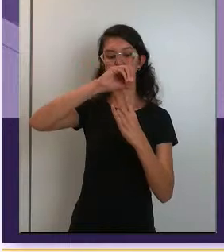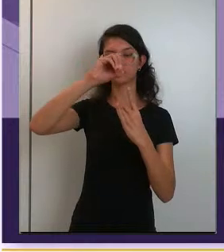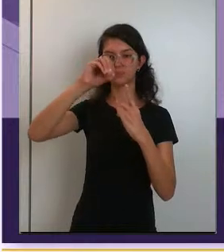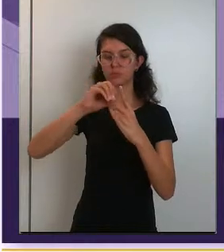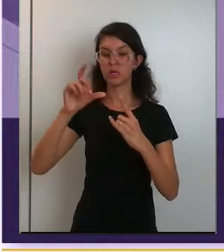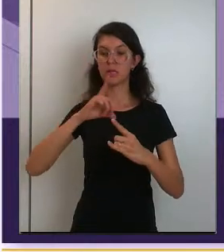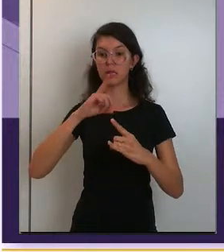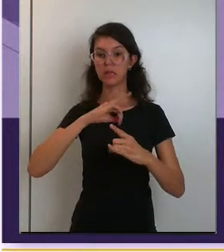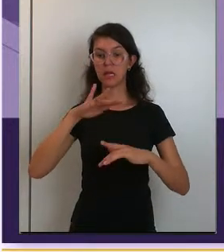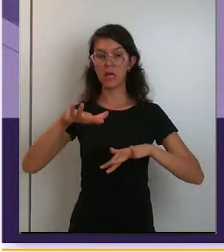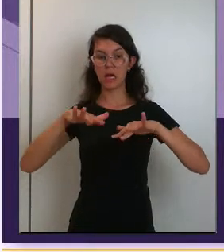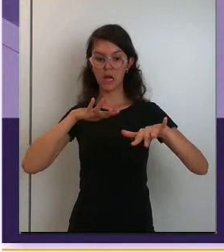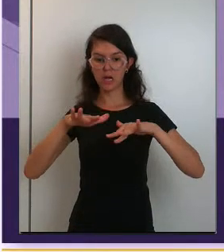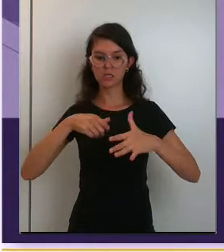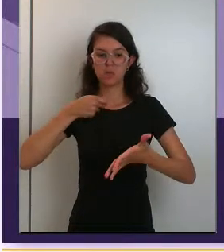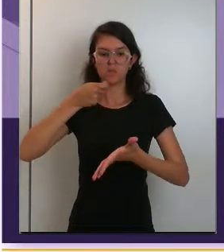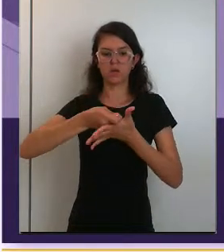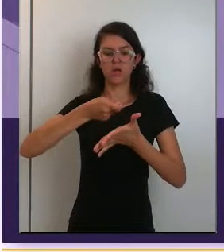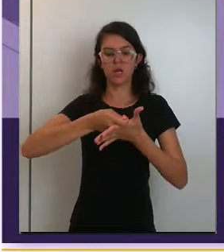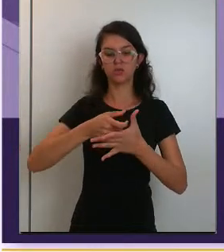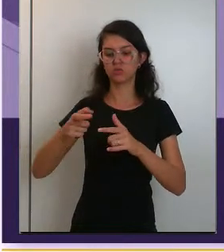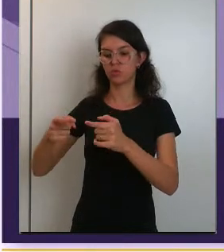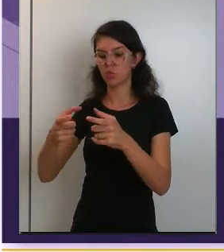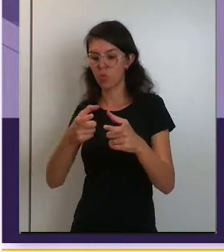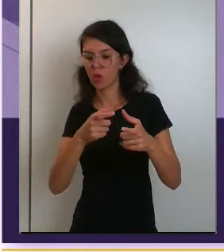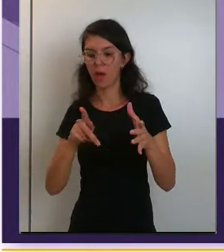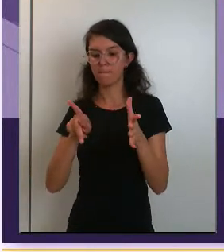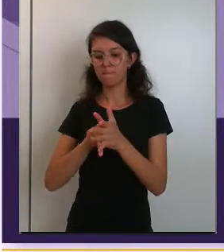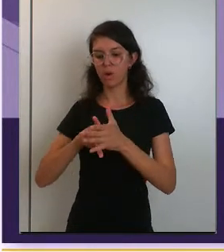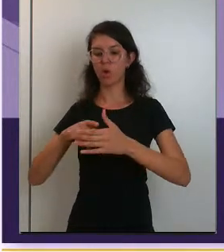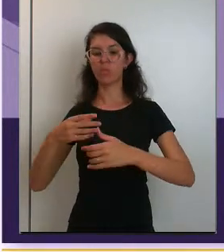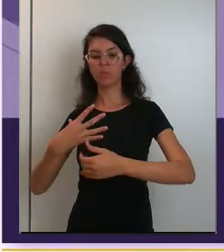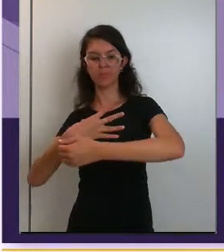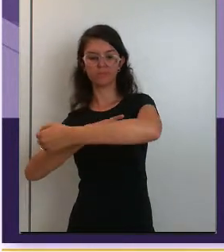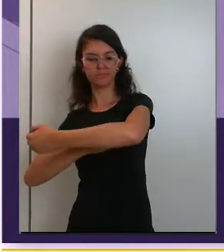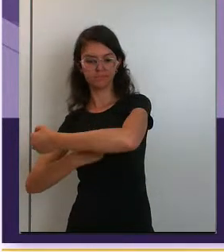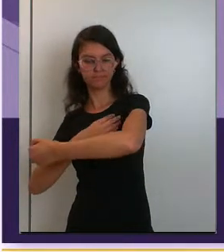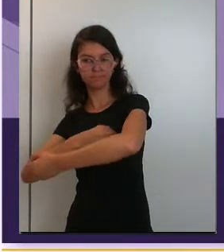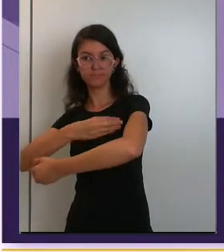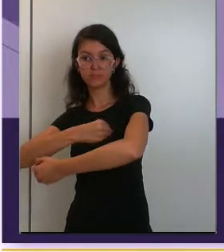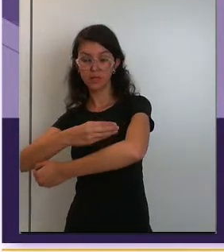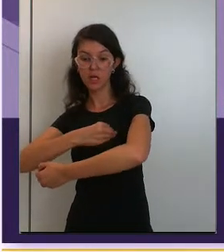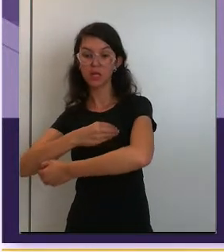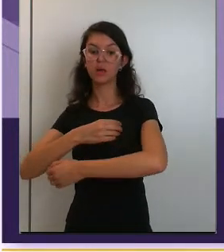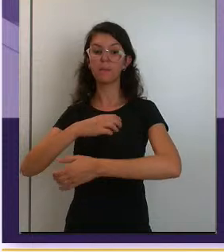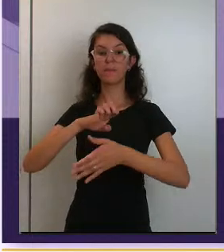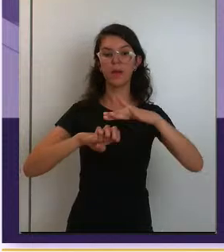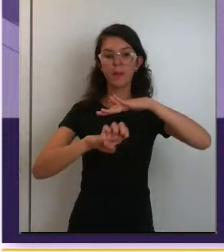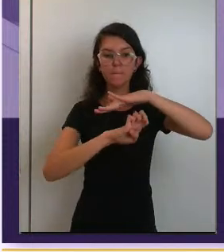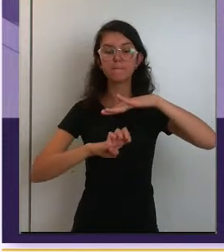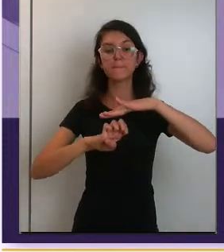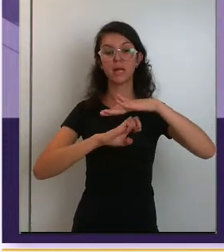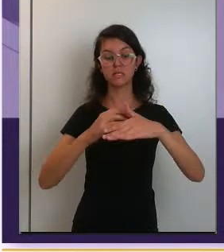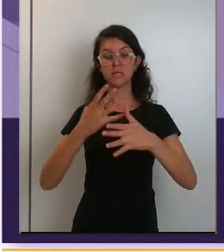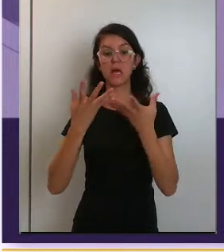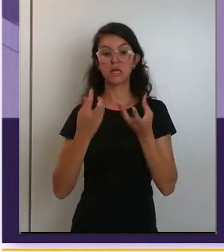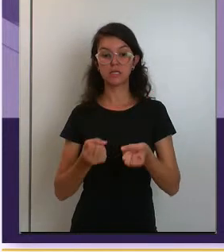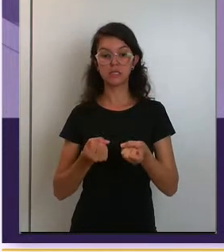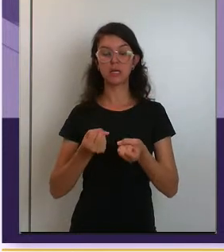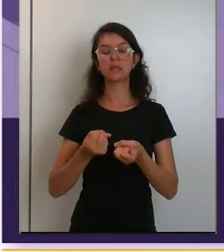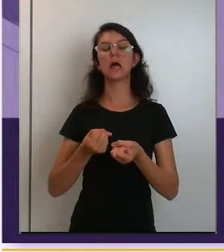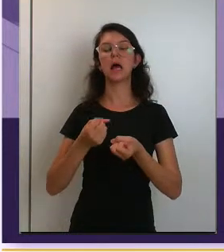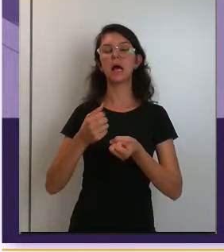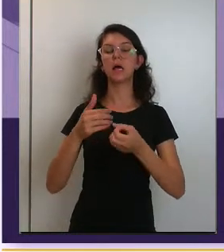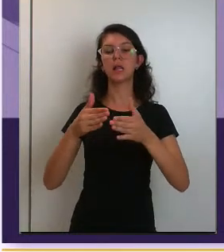ações, né, como garantia de espaço para aleitamento, a questão da adesão das empresas à licença de 180 dias e outras ações também. E